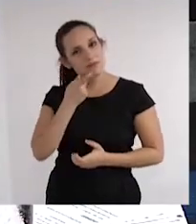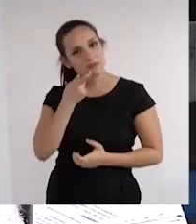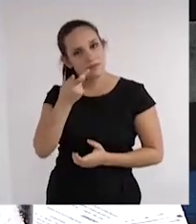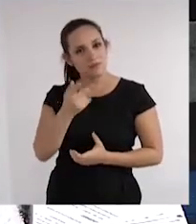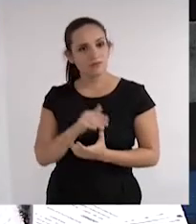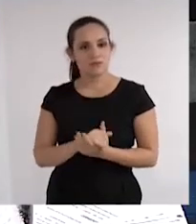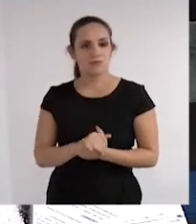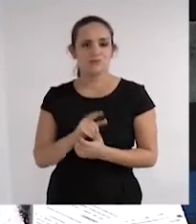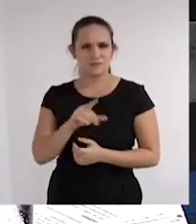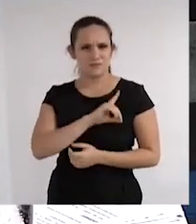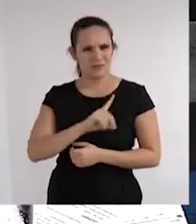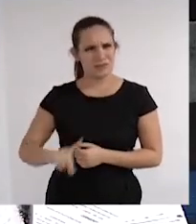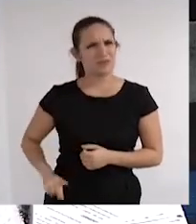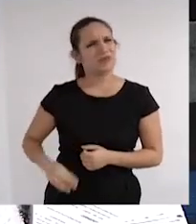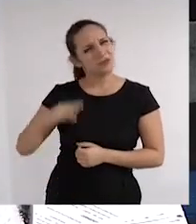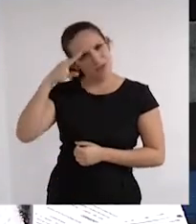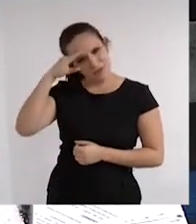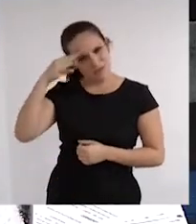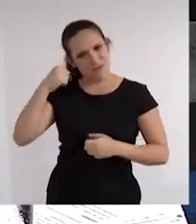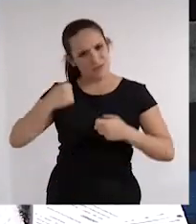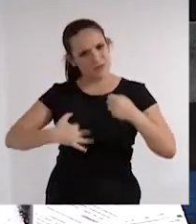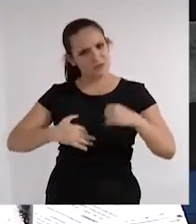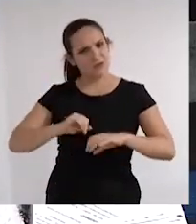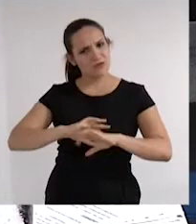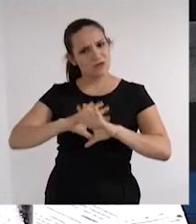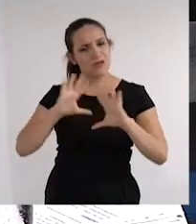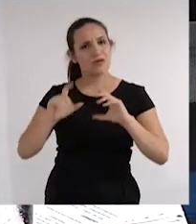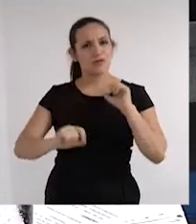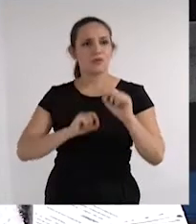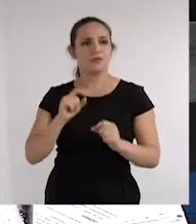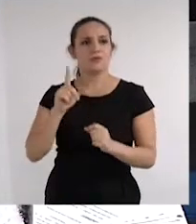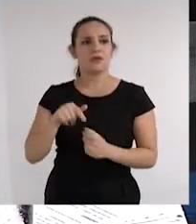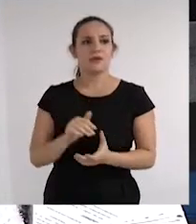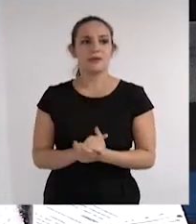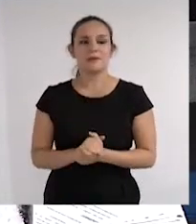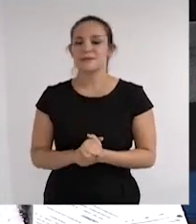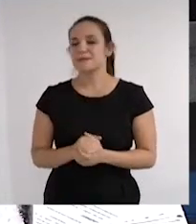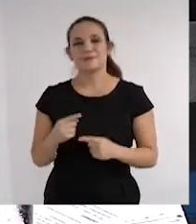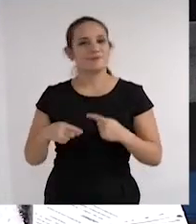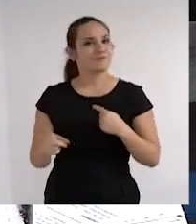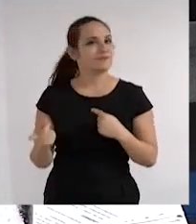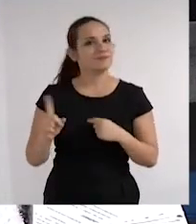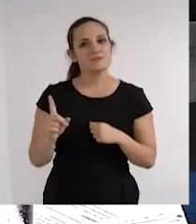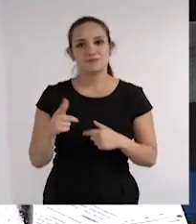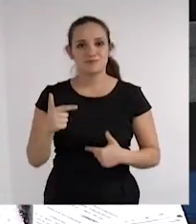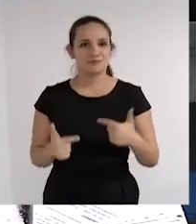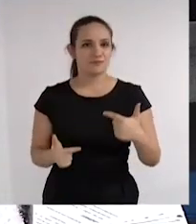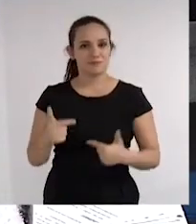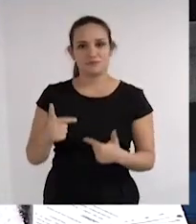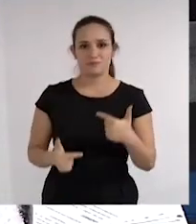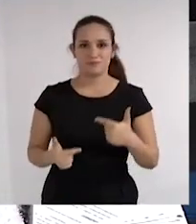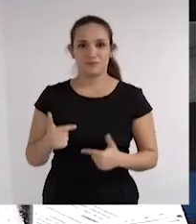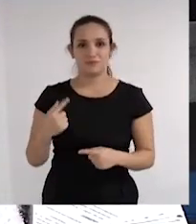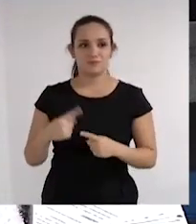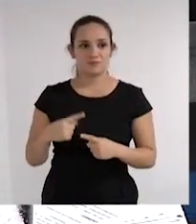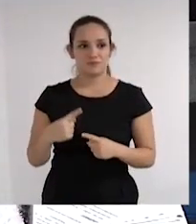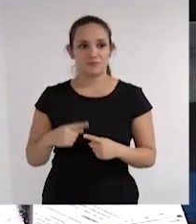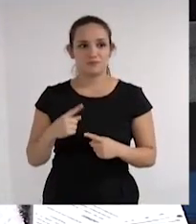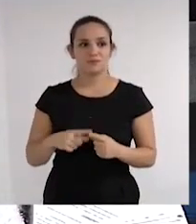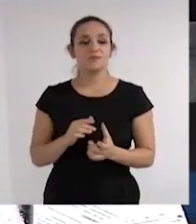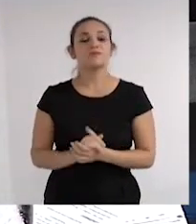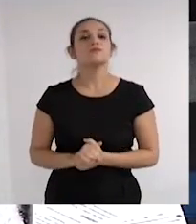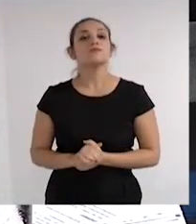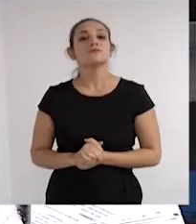o deputado Cabalmi também foi muito claro quando falou isso, que ela foi fora de consonância política, na verdade, porque tinha em debate uma reforma